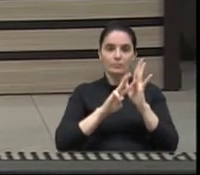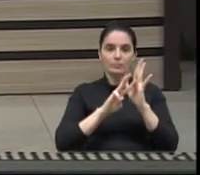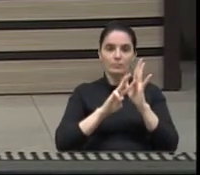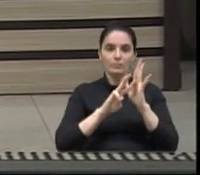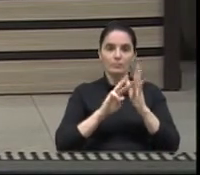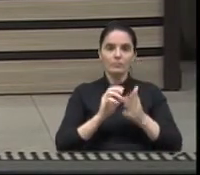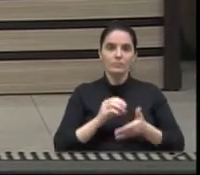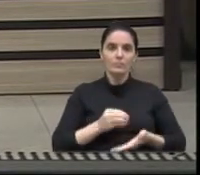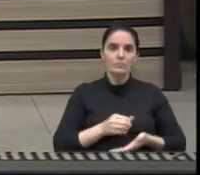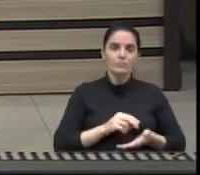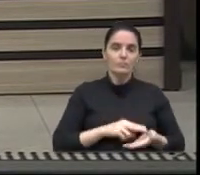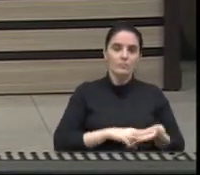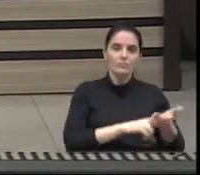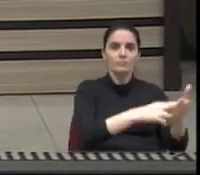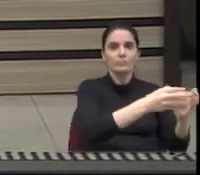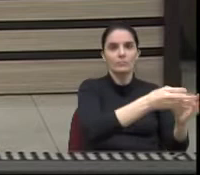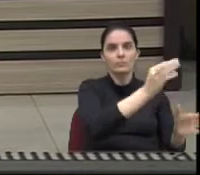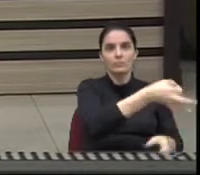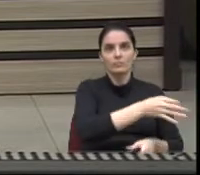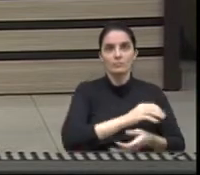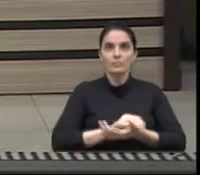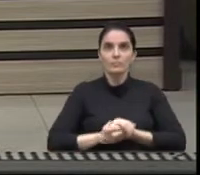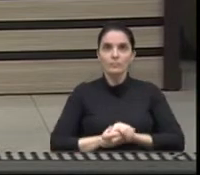será encaminhada às comissões.